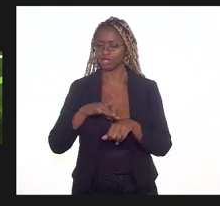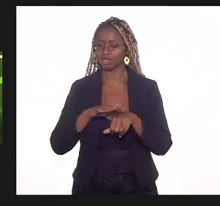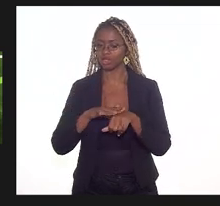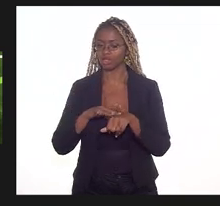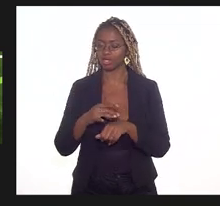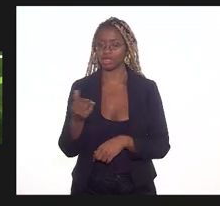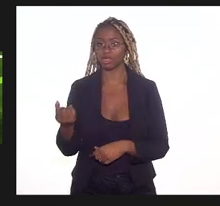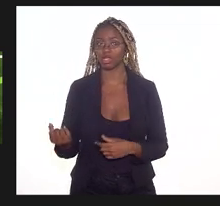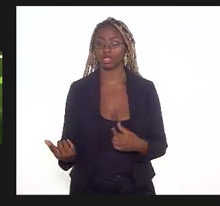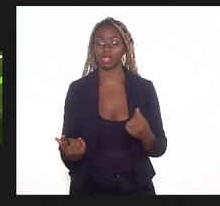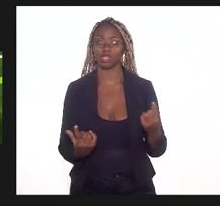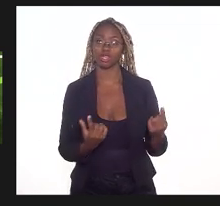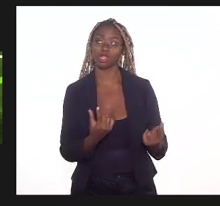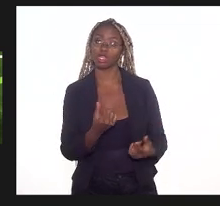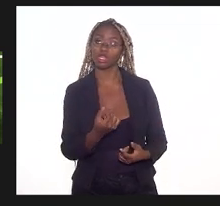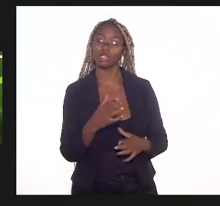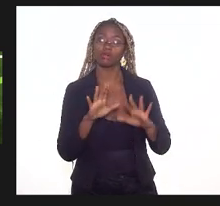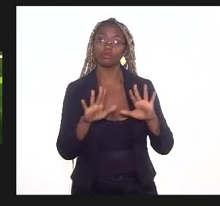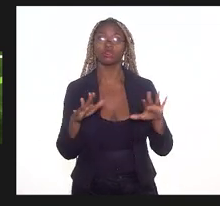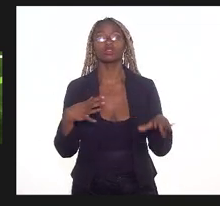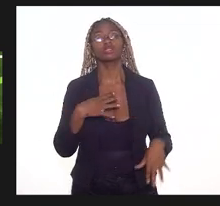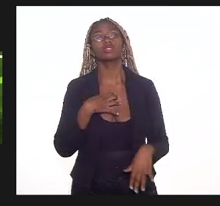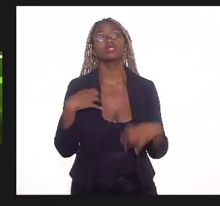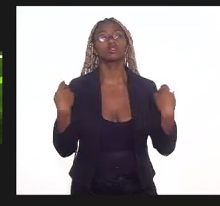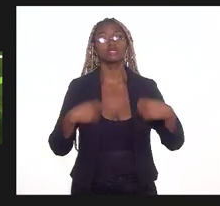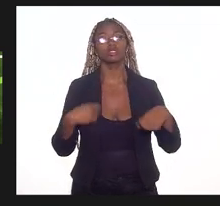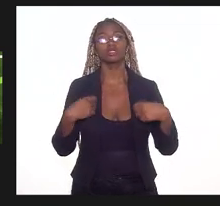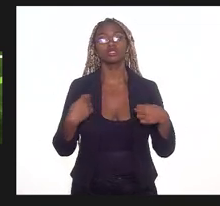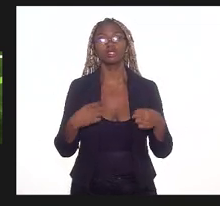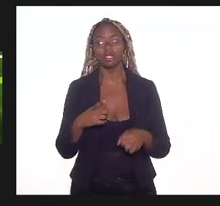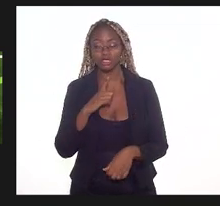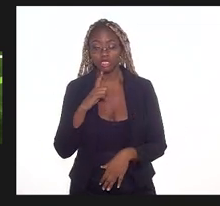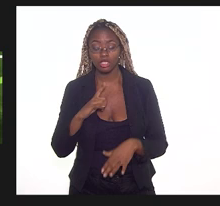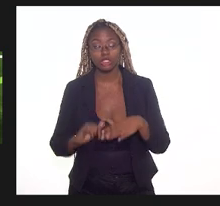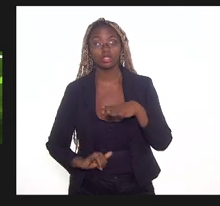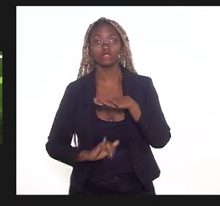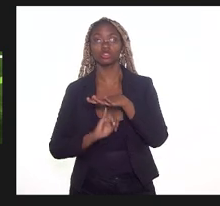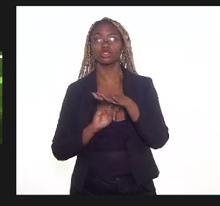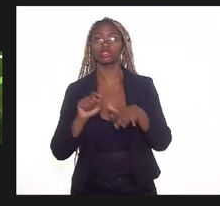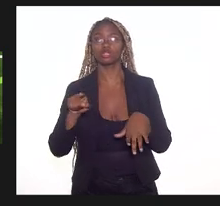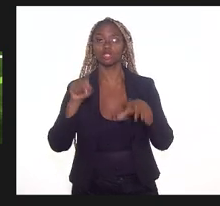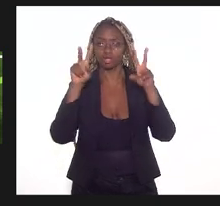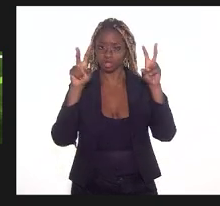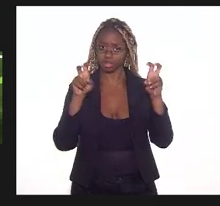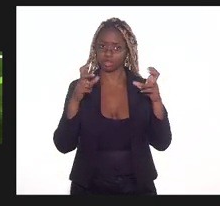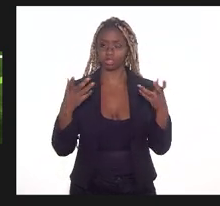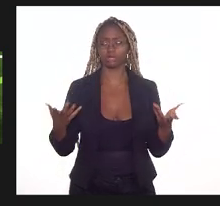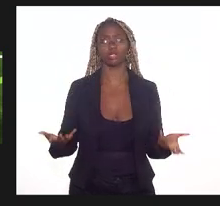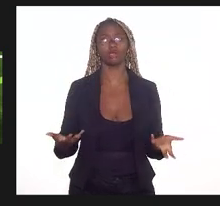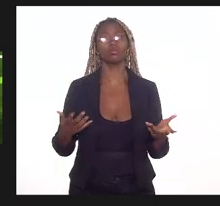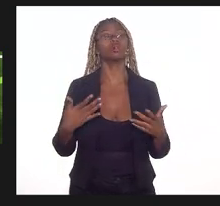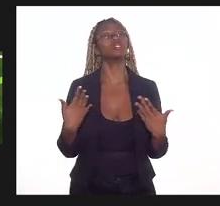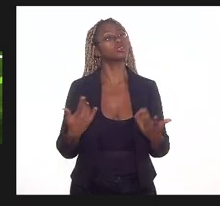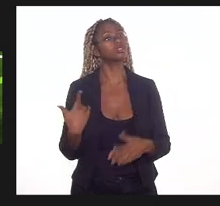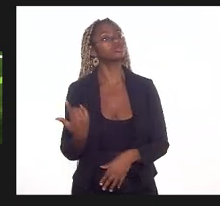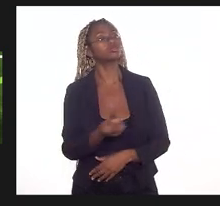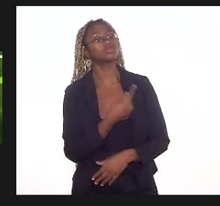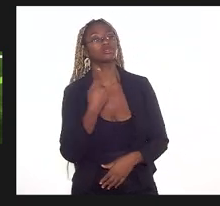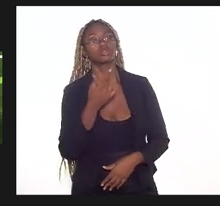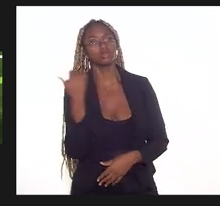mas a gente sente a necessidade, inclusive, de institucionalizar essa pauta. Então, a gente